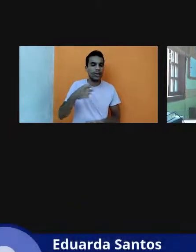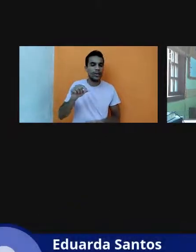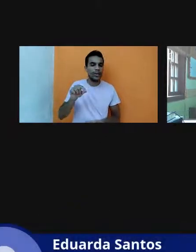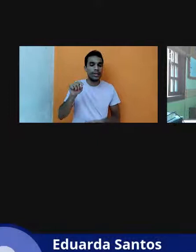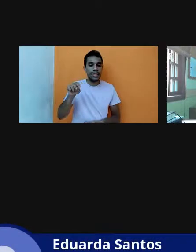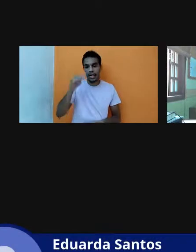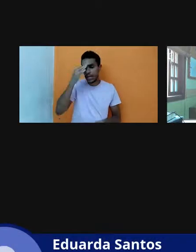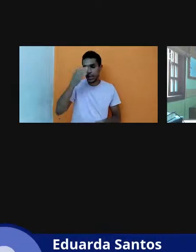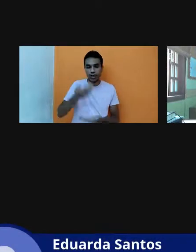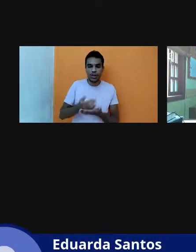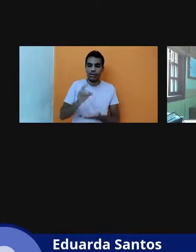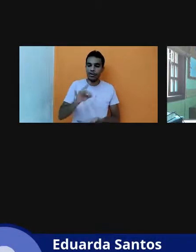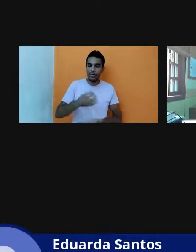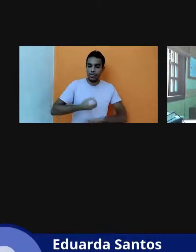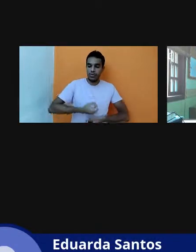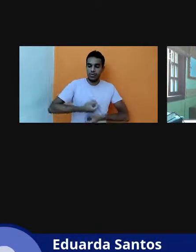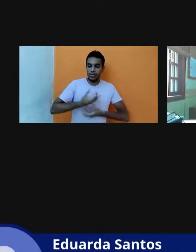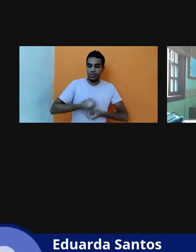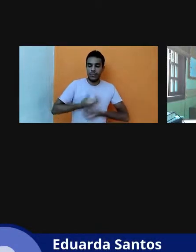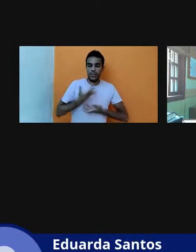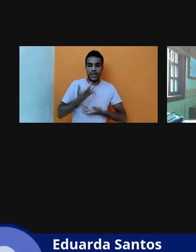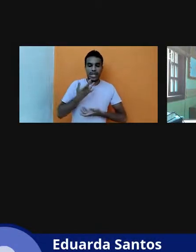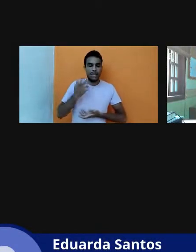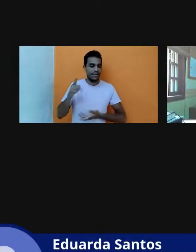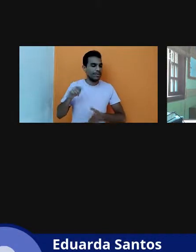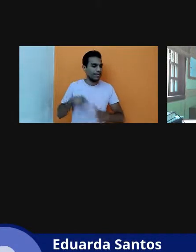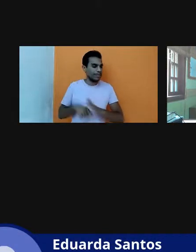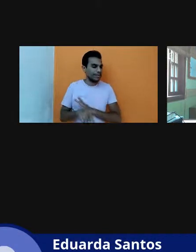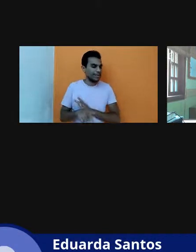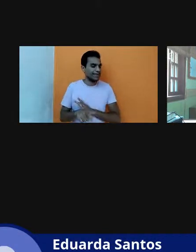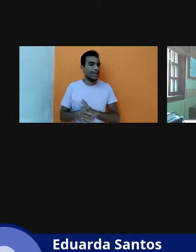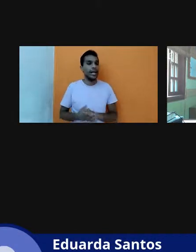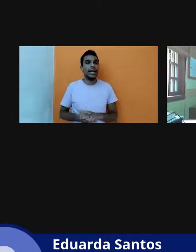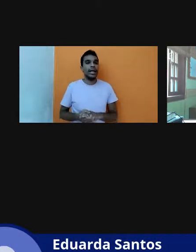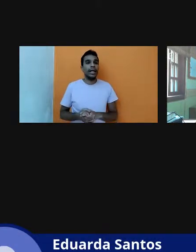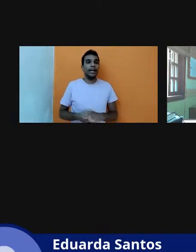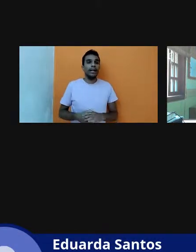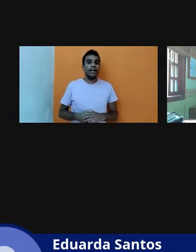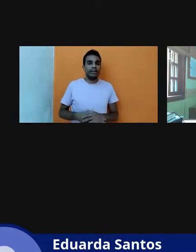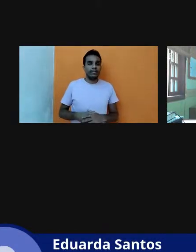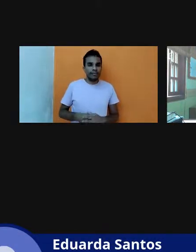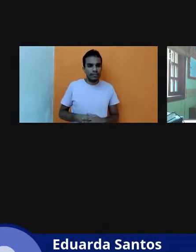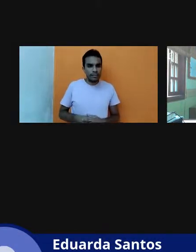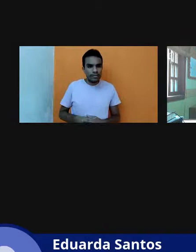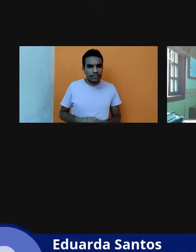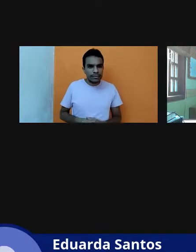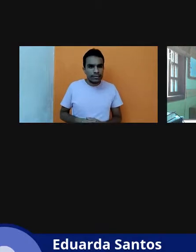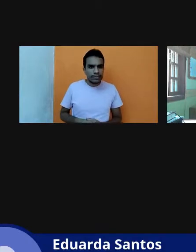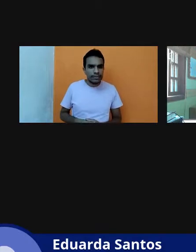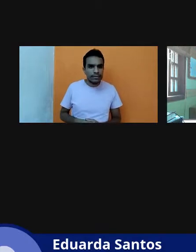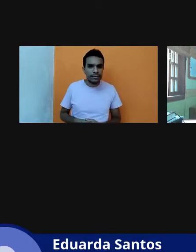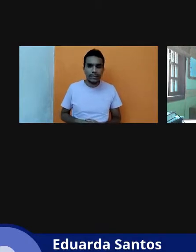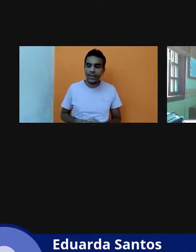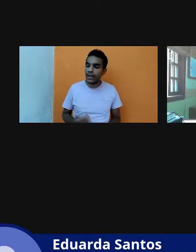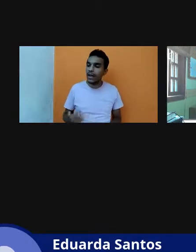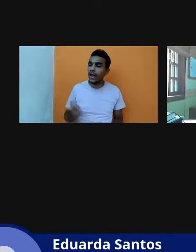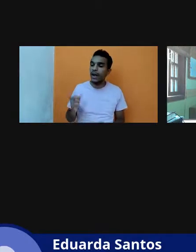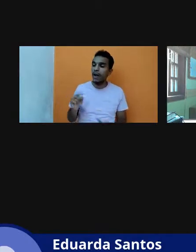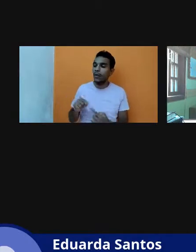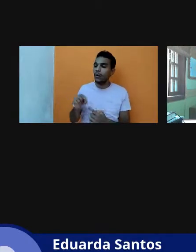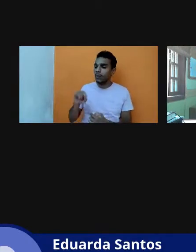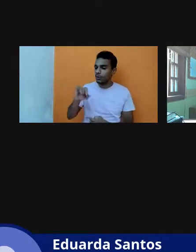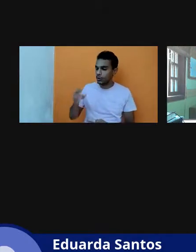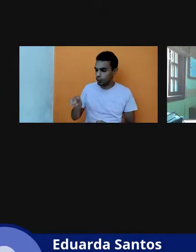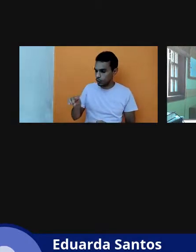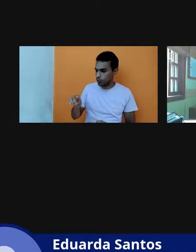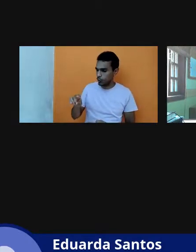poesia. Vou deixar aqui o comentário dela na tela, né? Uhum. Foi em relação em relação ao João Cabral, ou